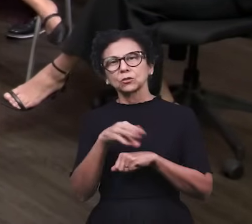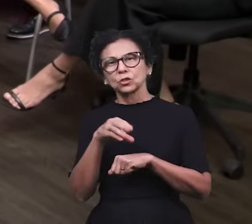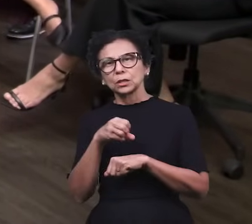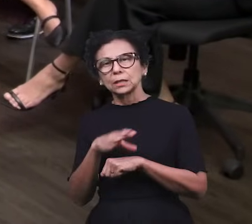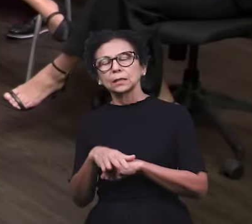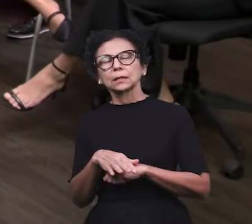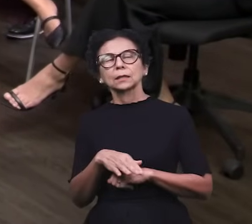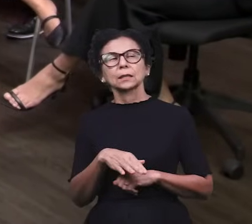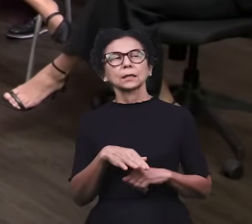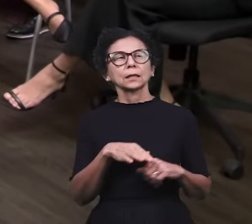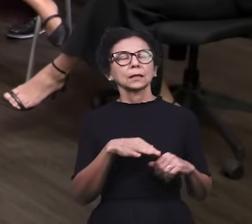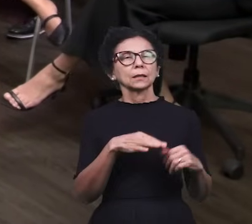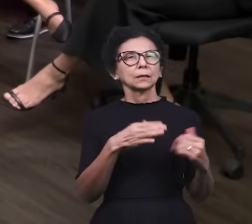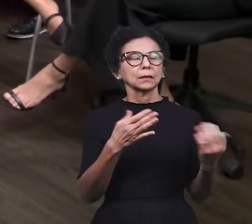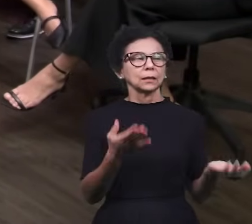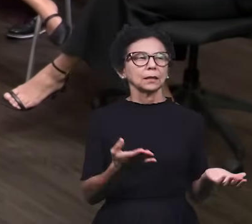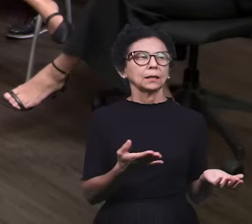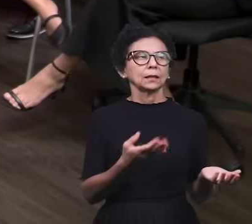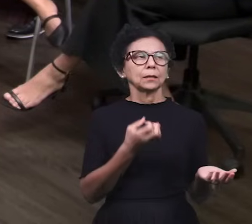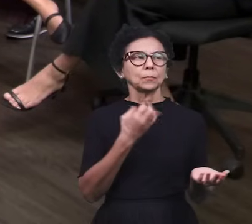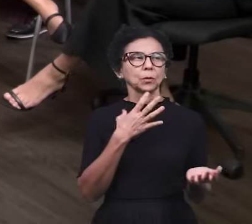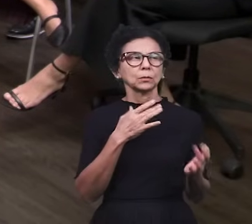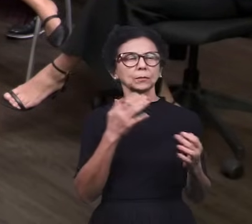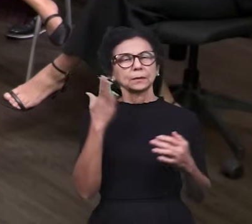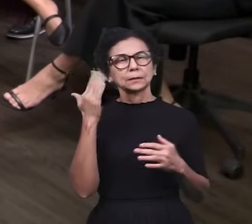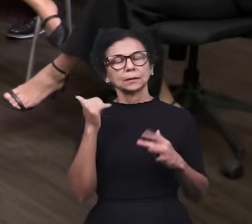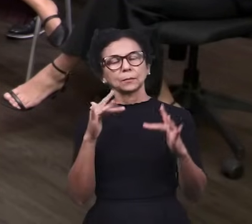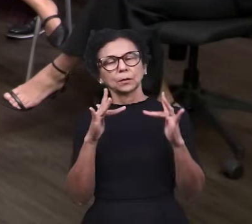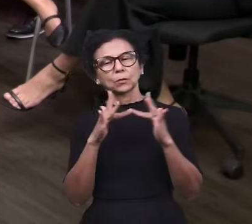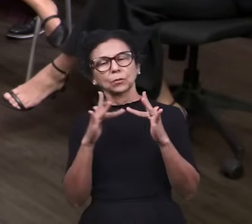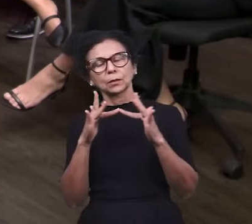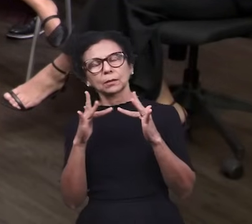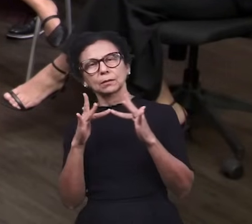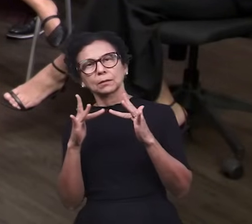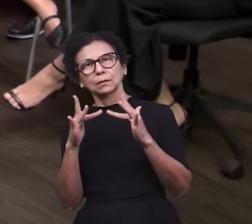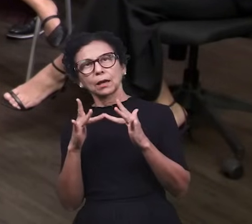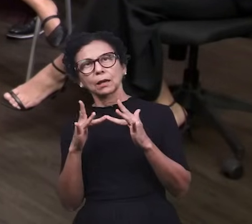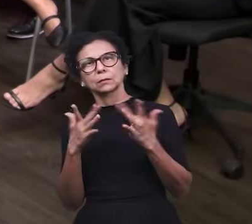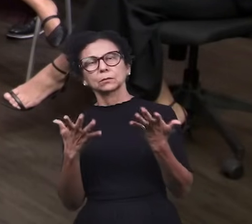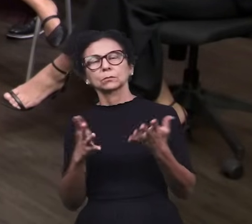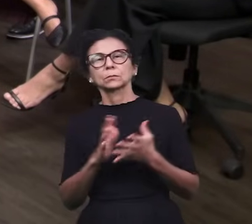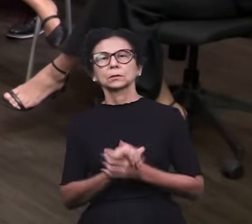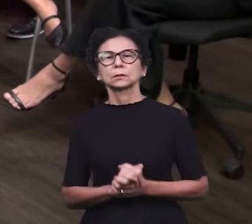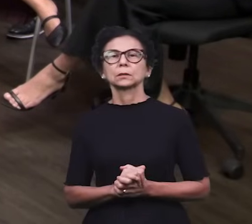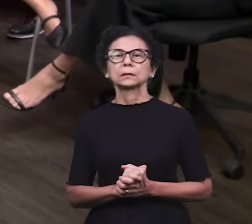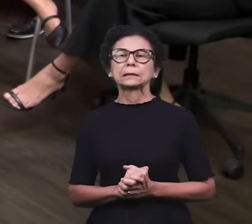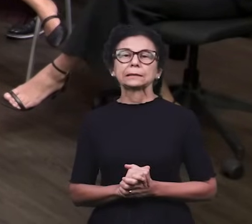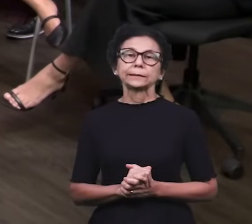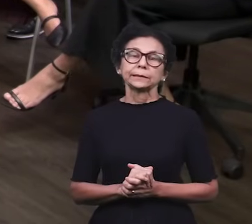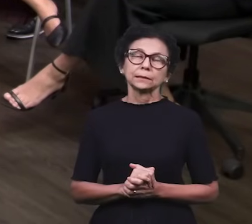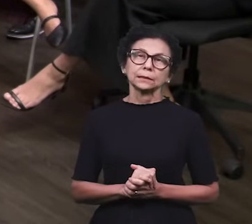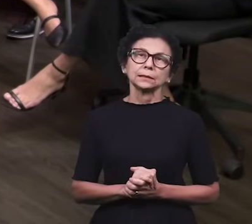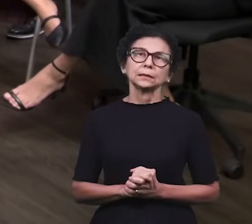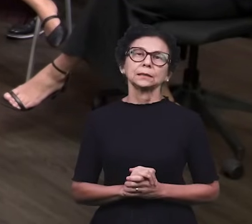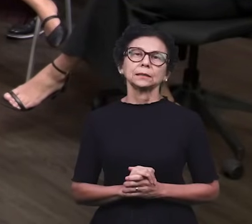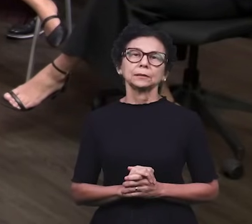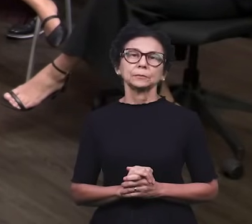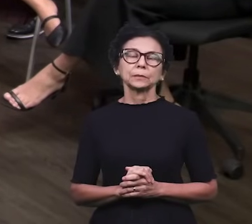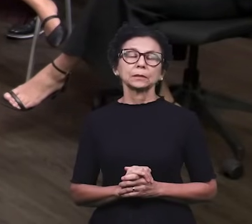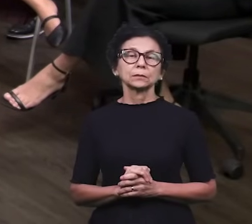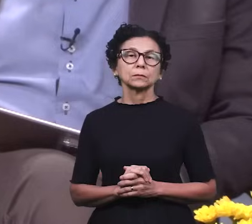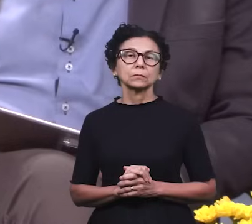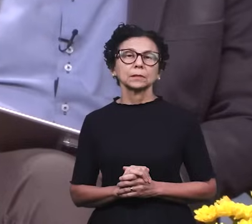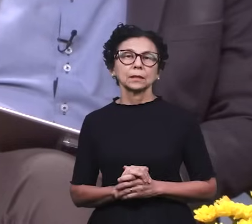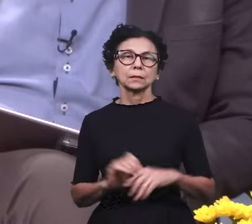aqui as suas formas de contato, porque obviamente que programas como esse eles acabam por despertar